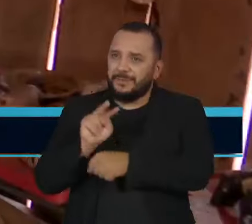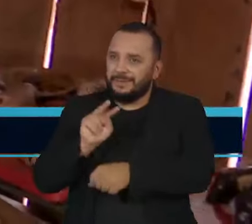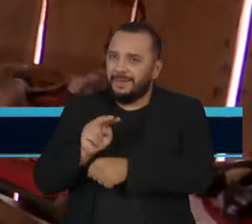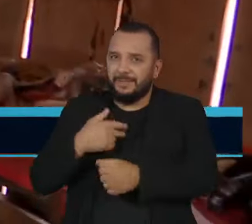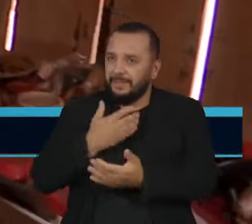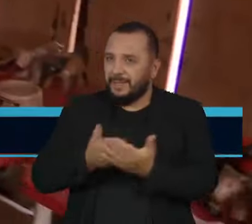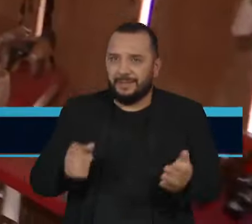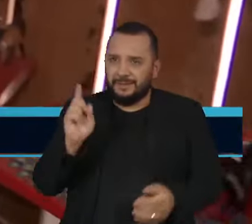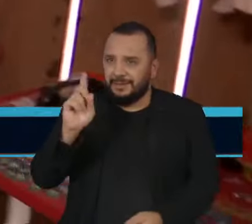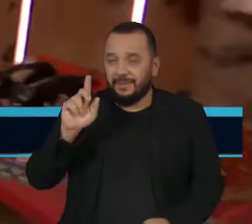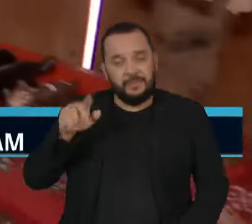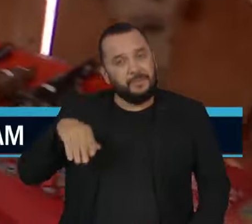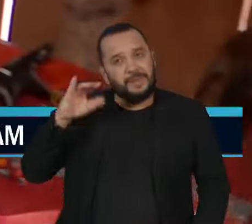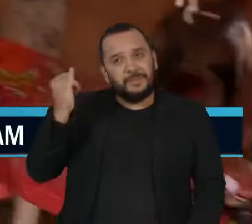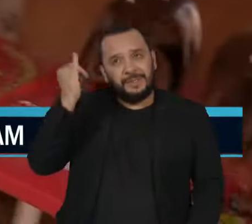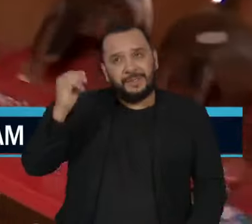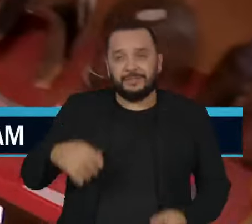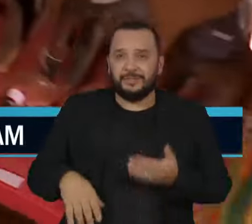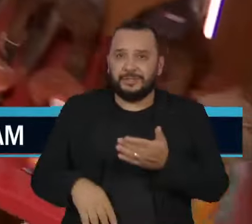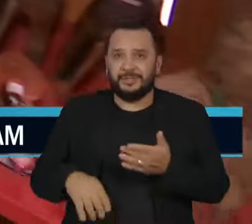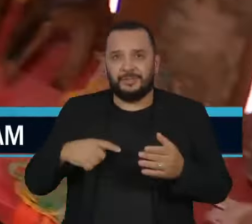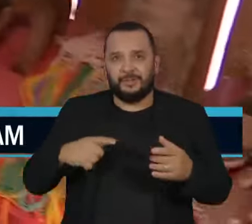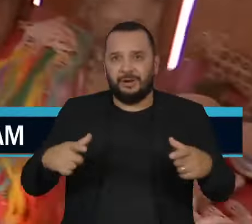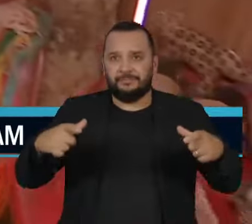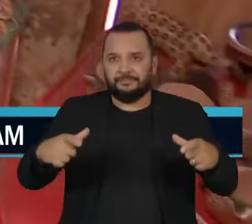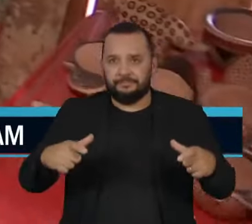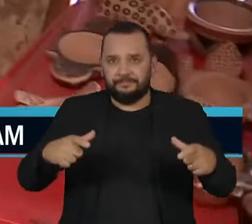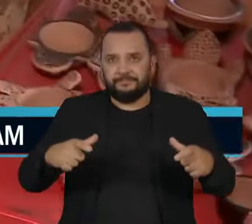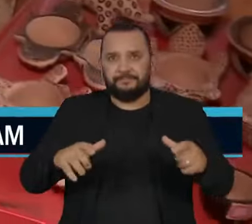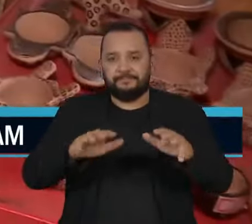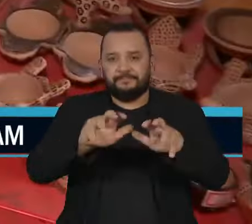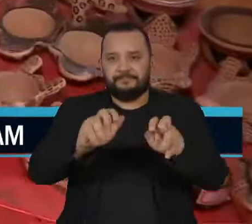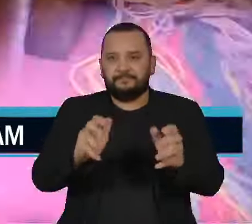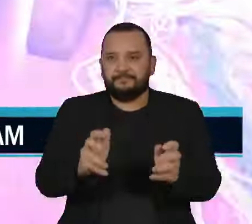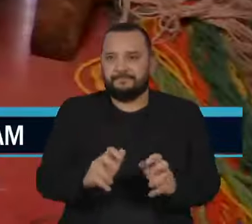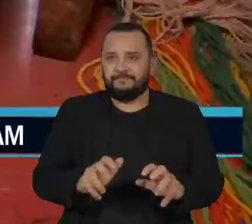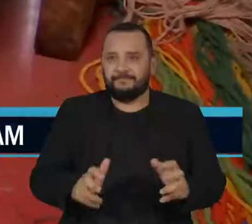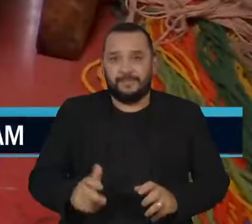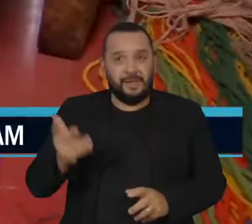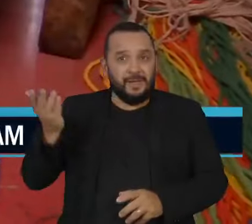né? Aqui a cerâmica é reproduzida como os antepassados ensinaram.